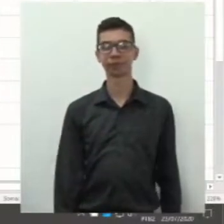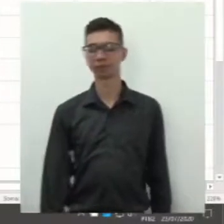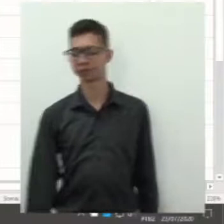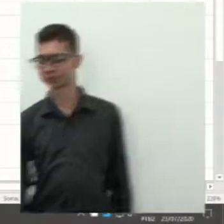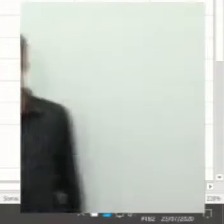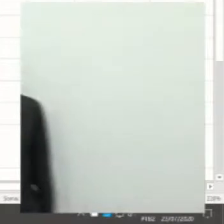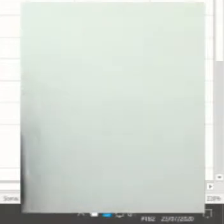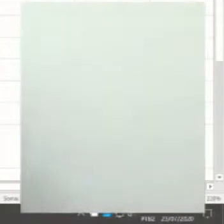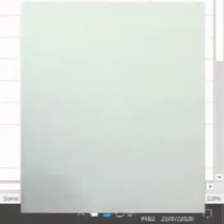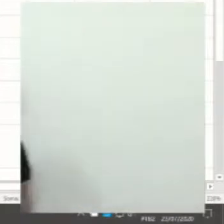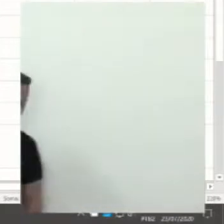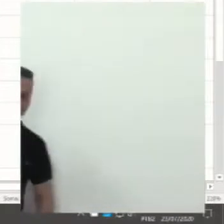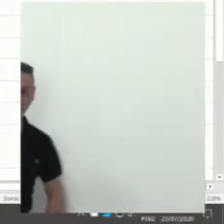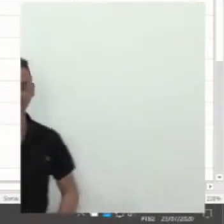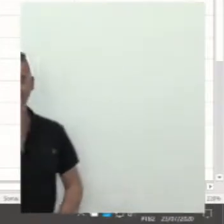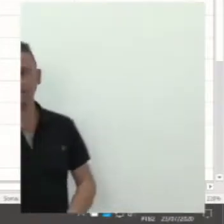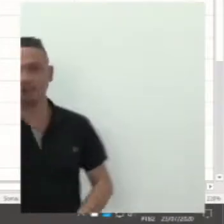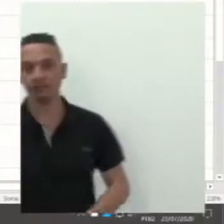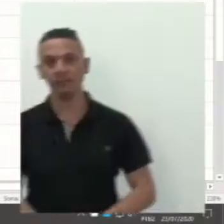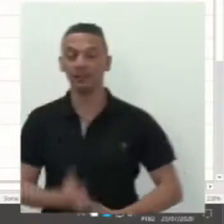é assim mesmo, acontece isso.